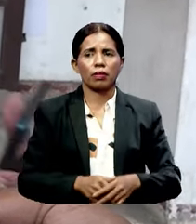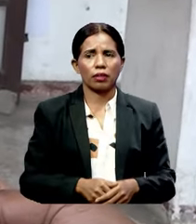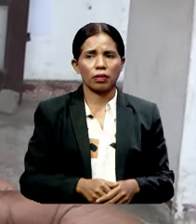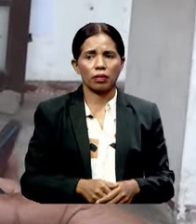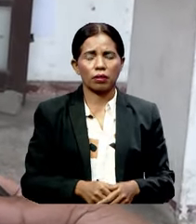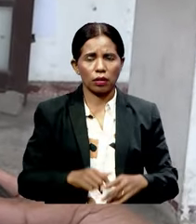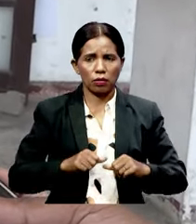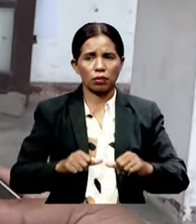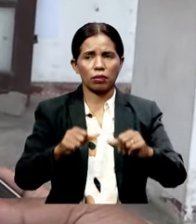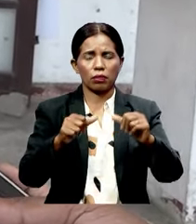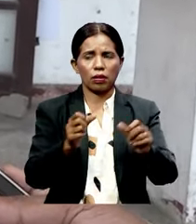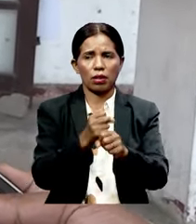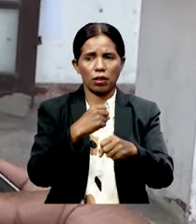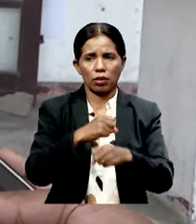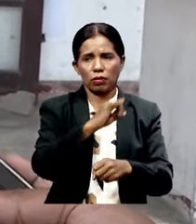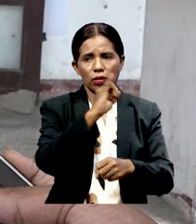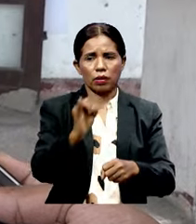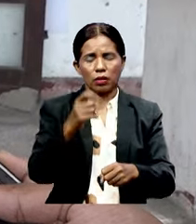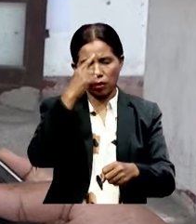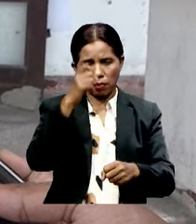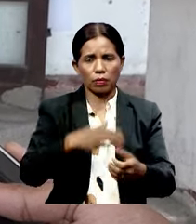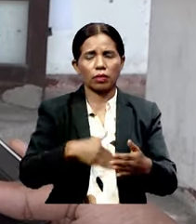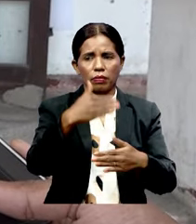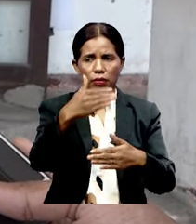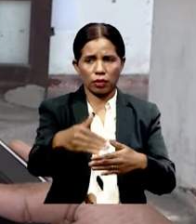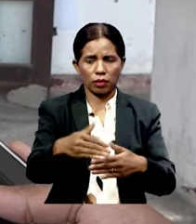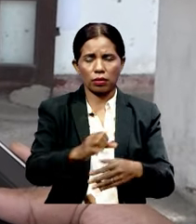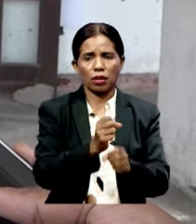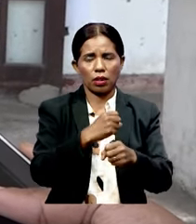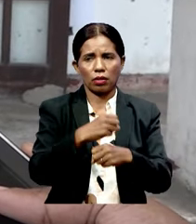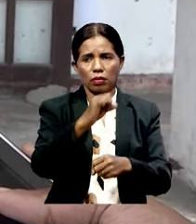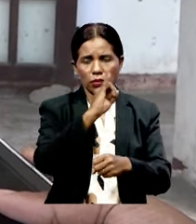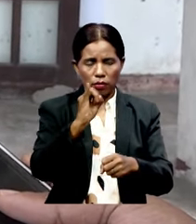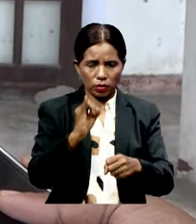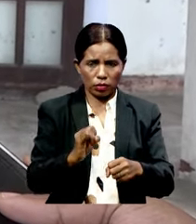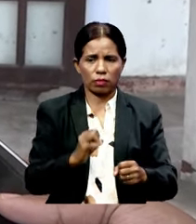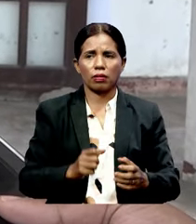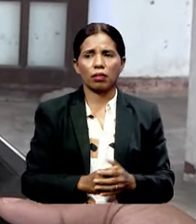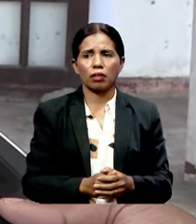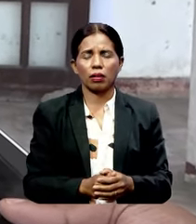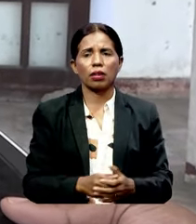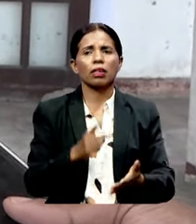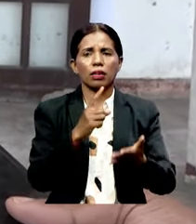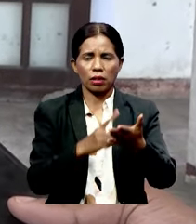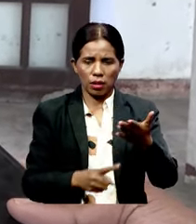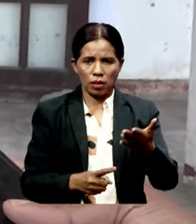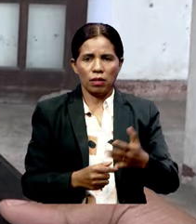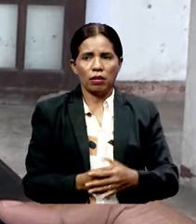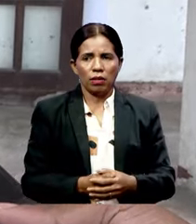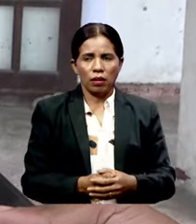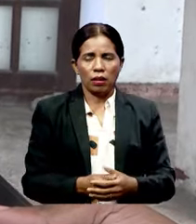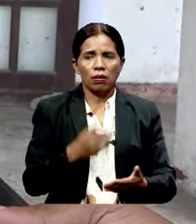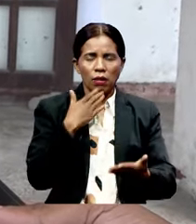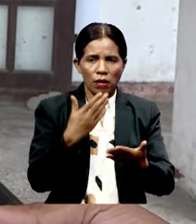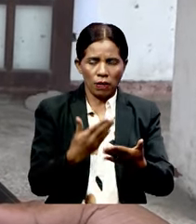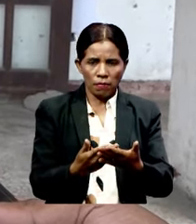saya continua sa investigação, tambah ya fase dari kan be saya investigação, medida kuasa. Medida sida ma adequada